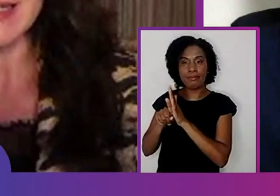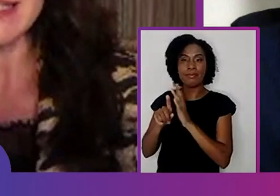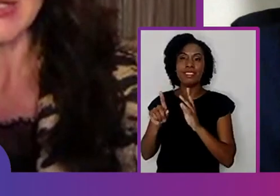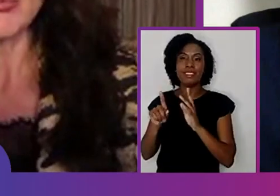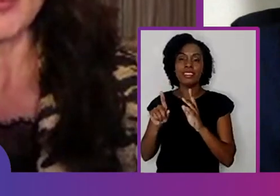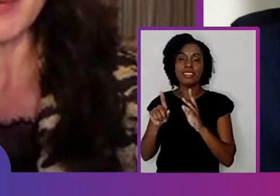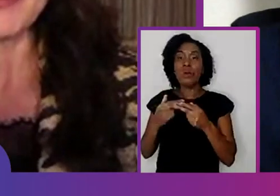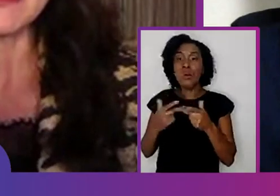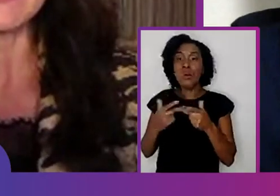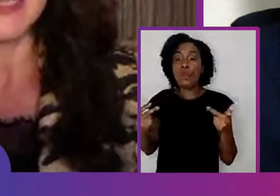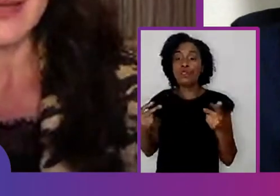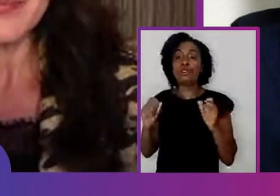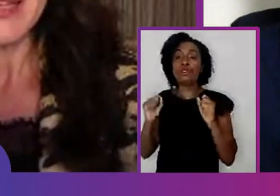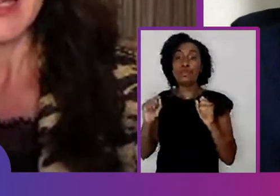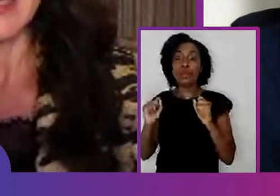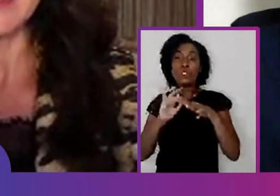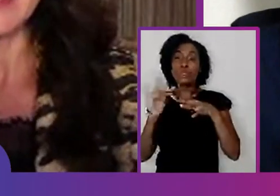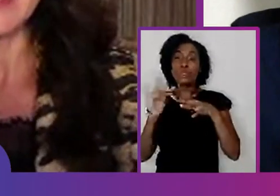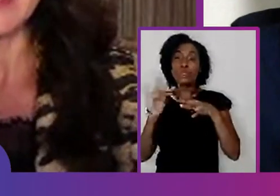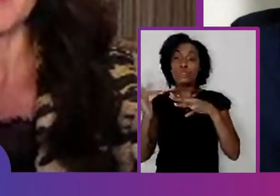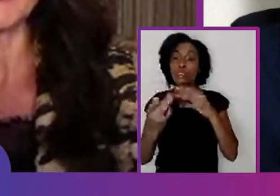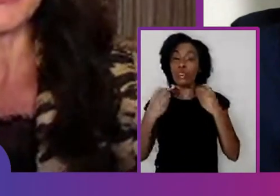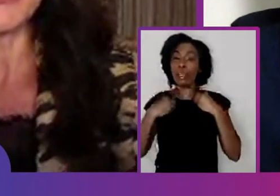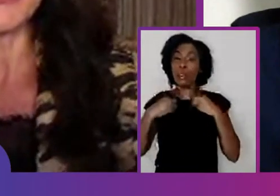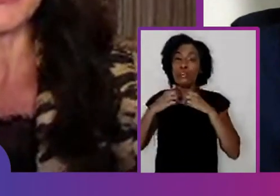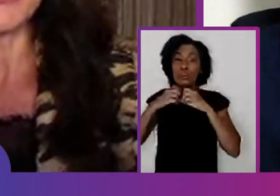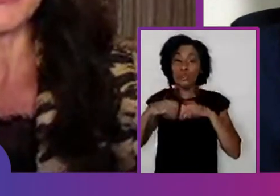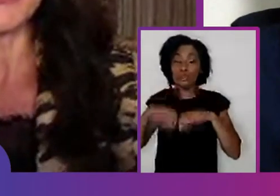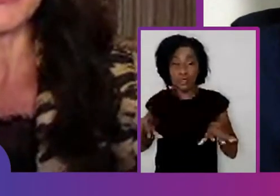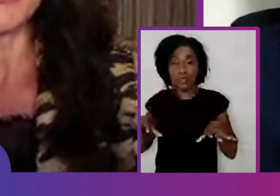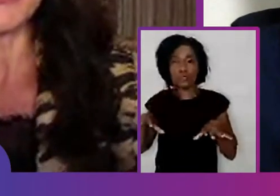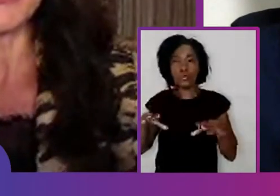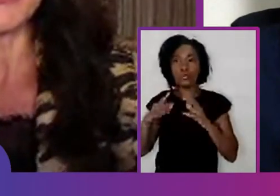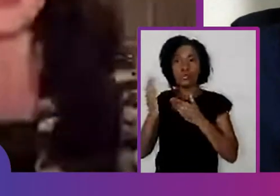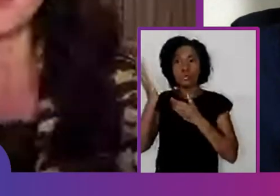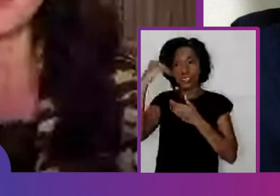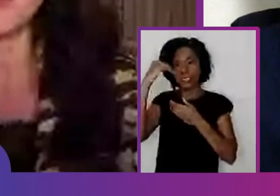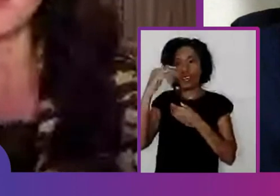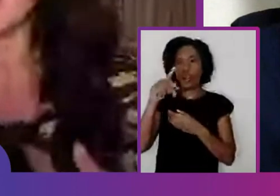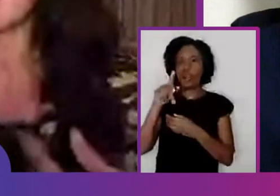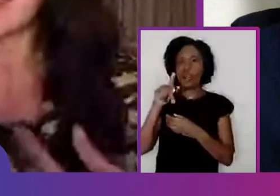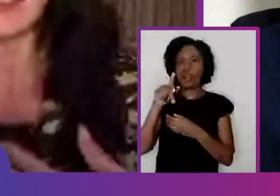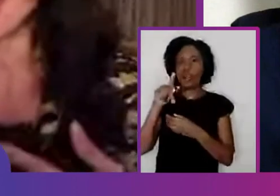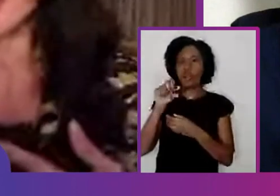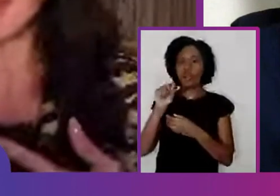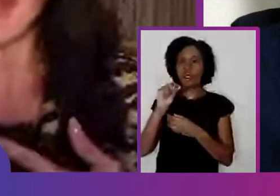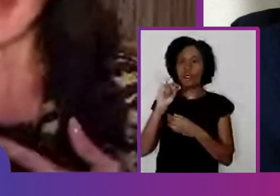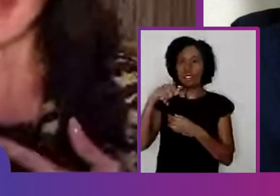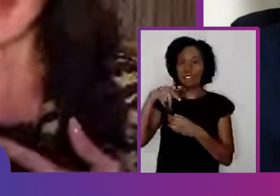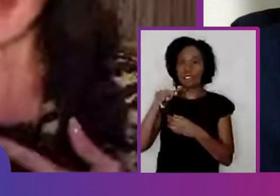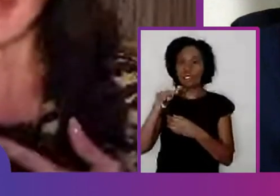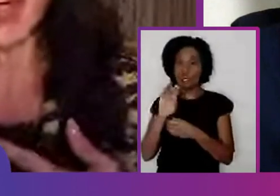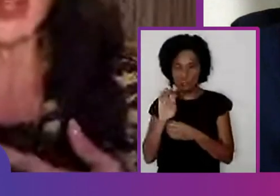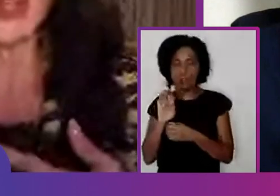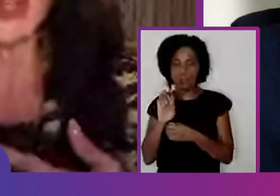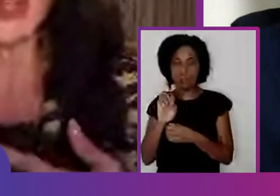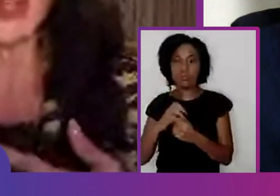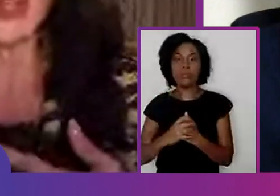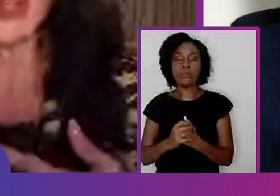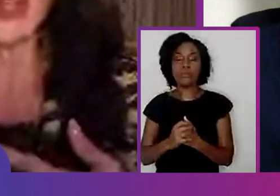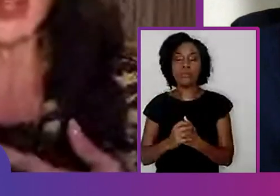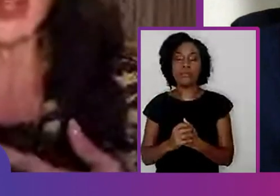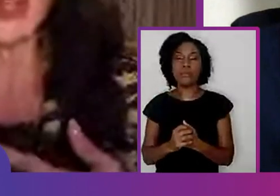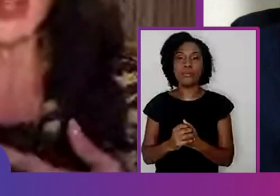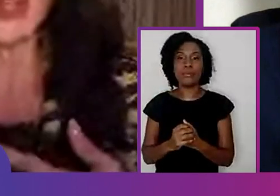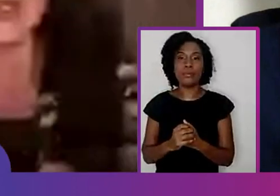redes sociais, sobre a psique da maioria das que não tem páginas, incríveis, páginas maravilhosas,